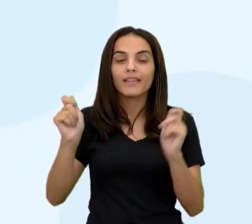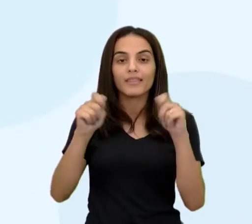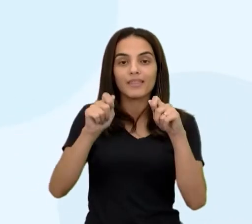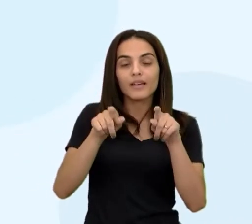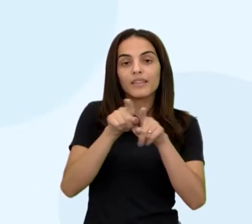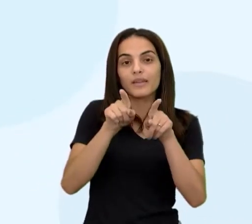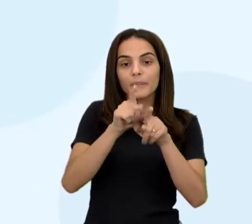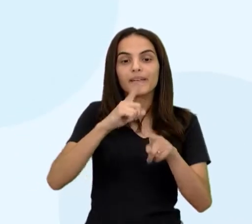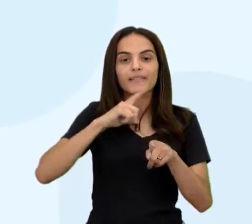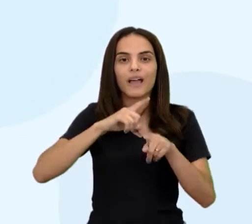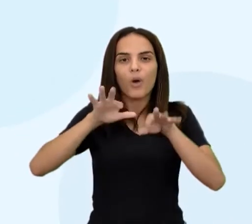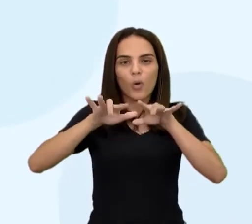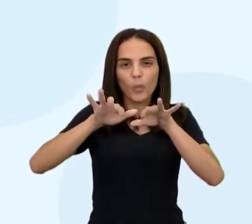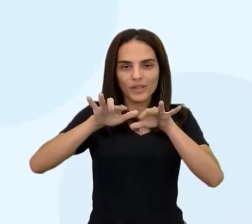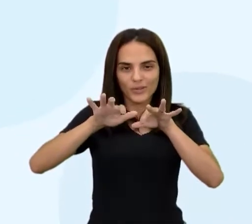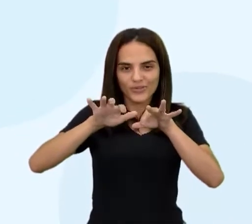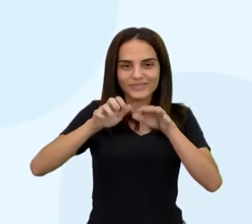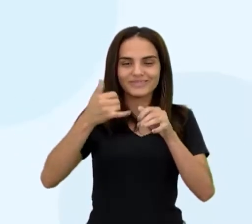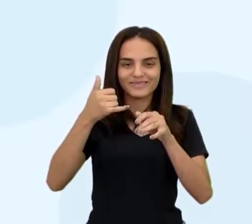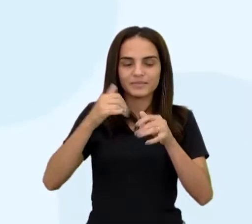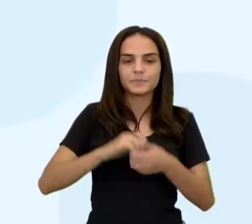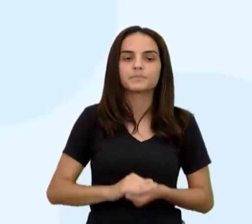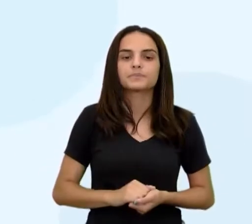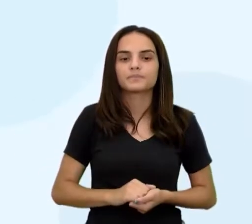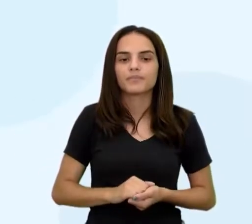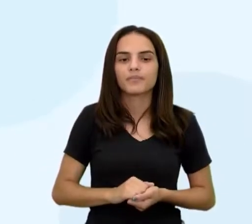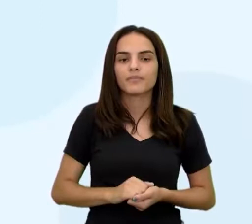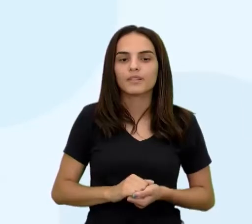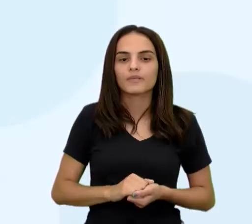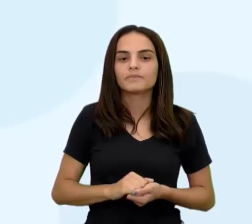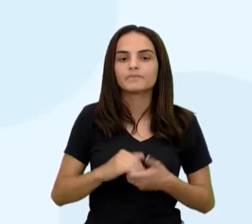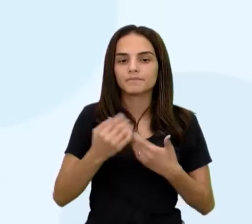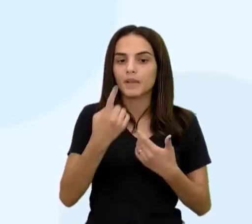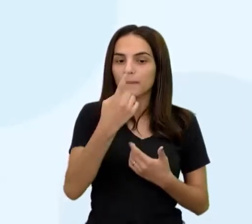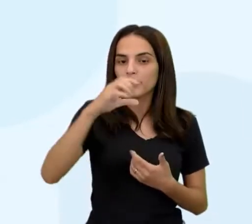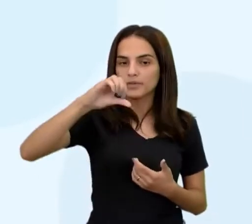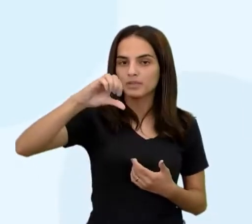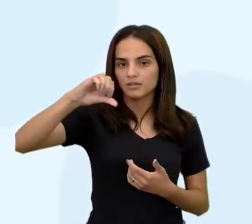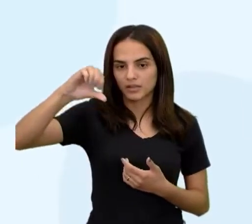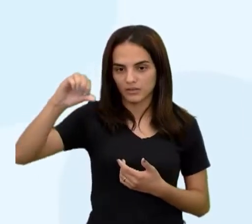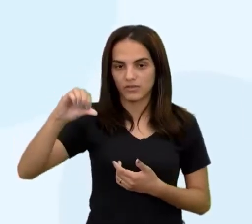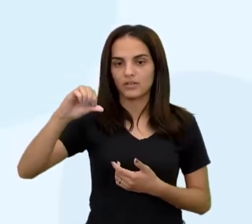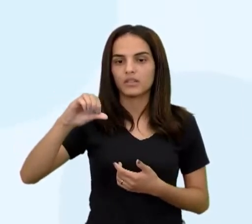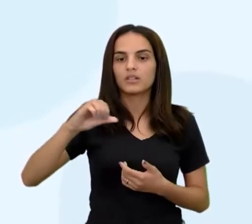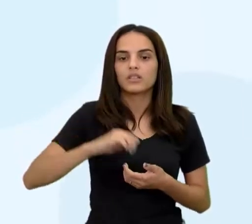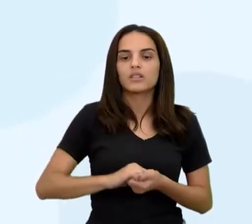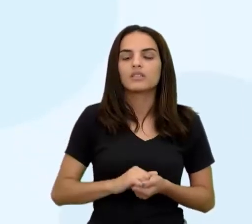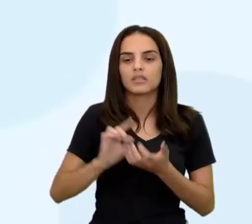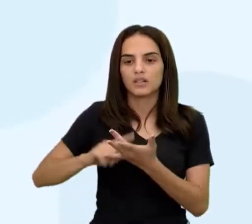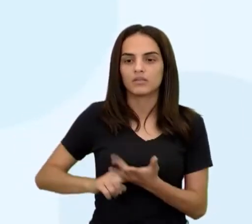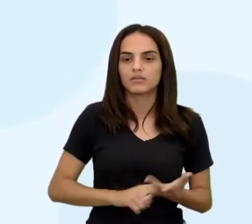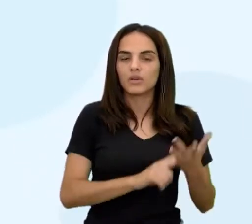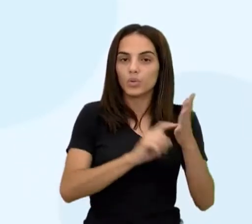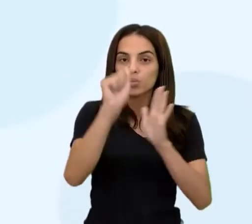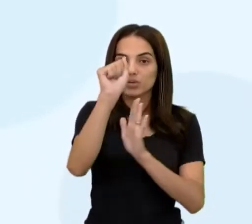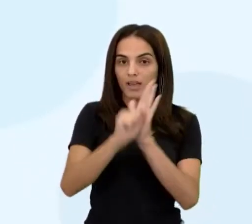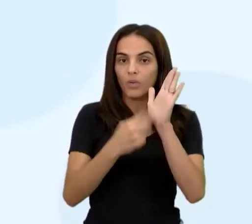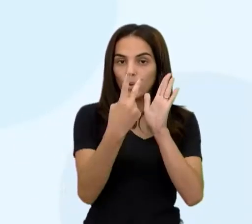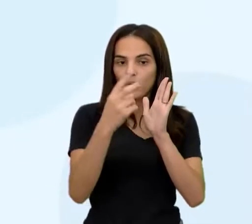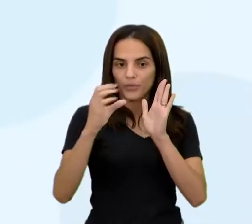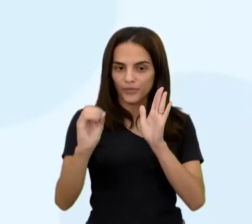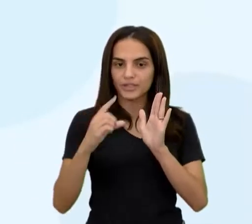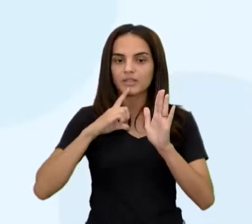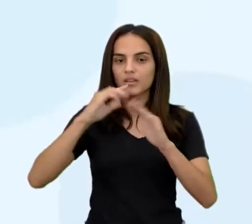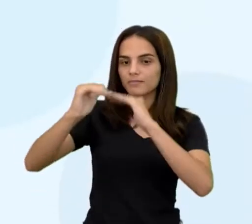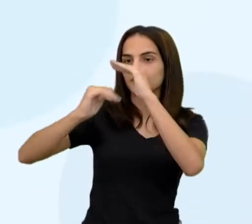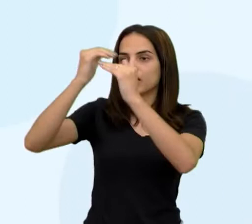capacidades de um pequeno computador portátil. Segundo Castells, 1999, a revolução tecnológica do século XX desenvolveu